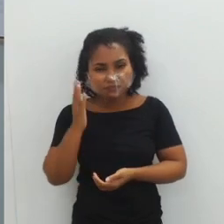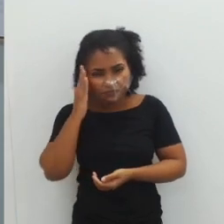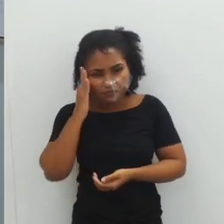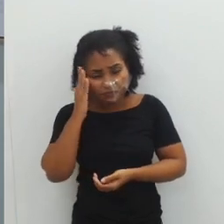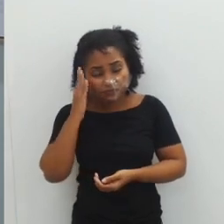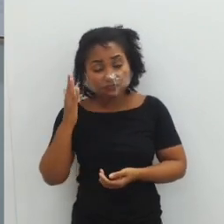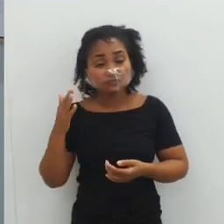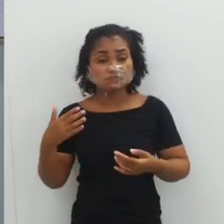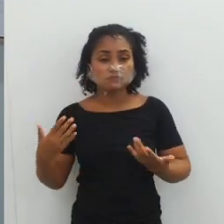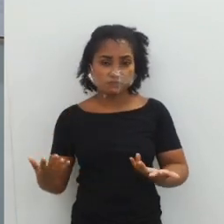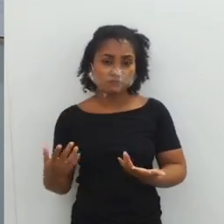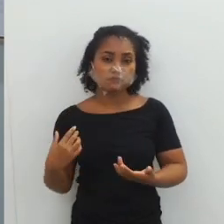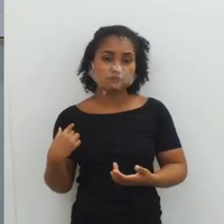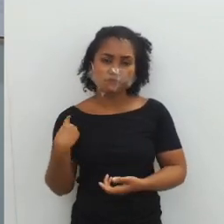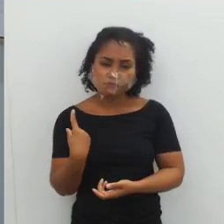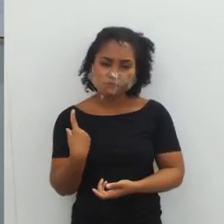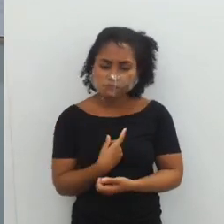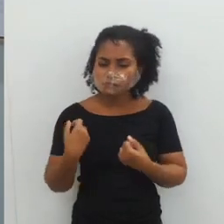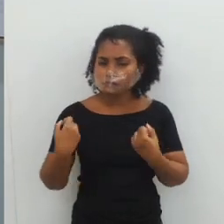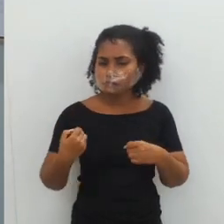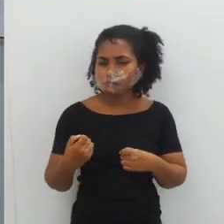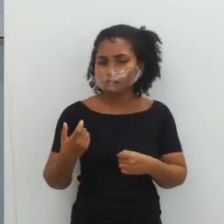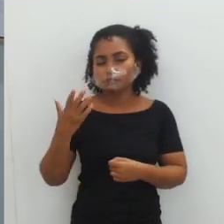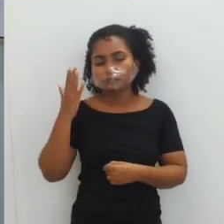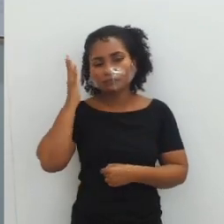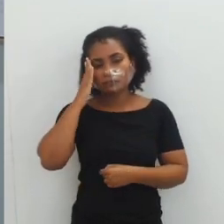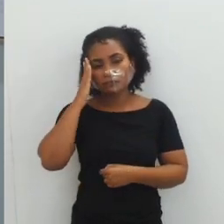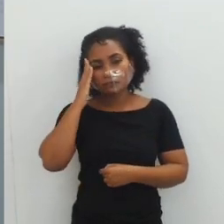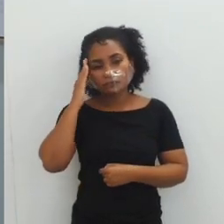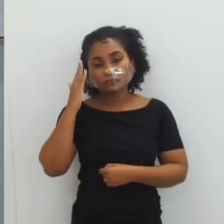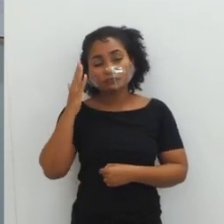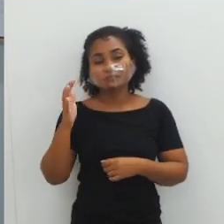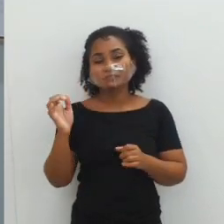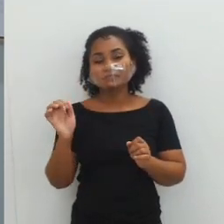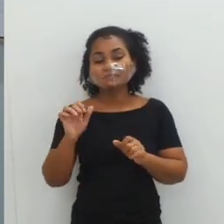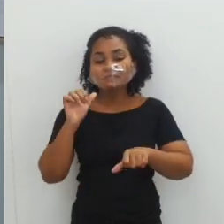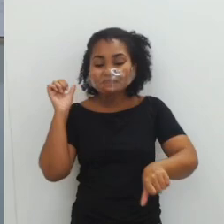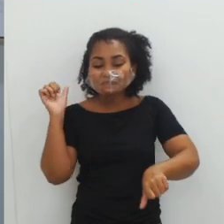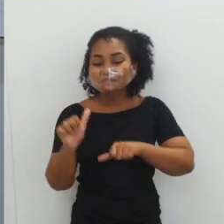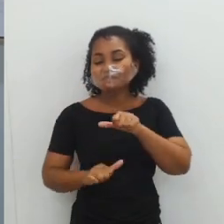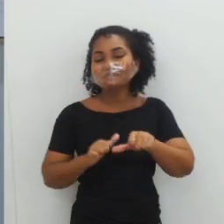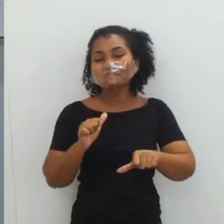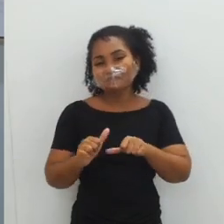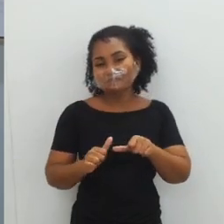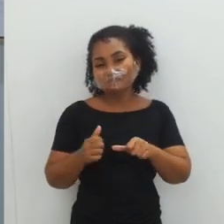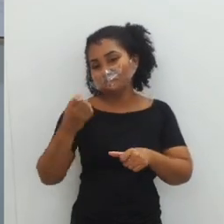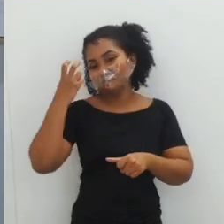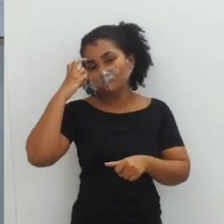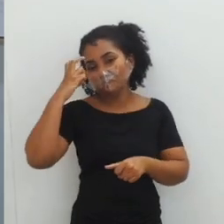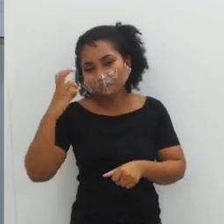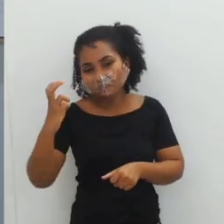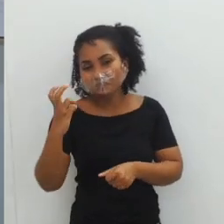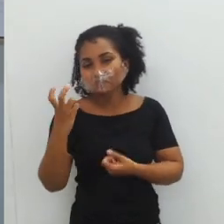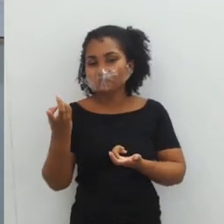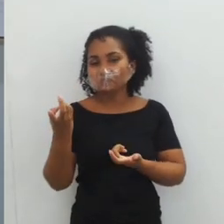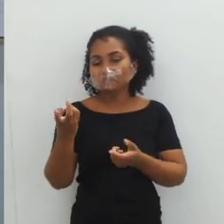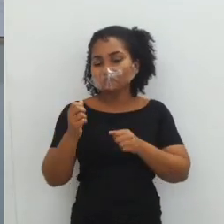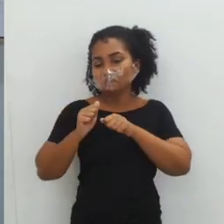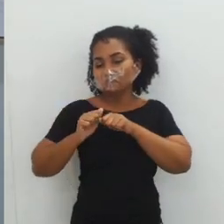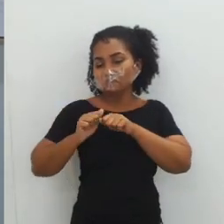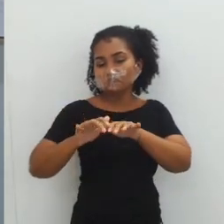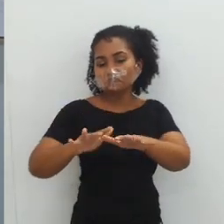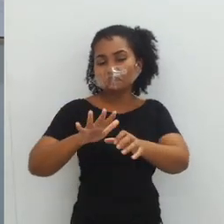Entendeu? Então a gente tem que compreender isso e acabar com essa cultura disseminada